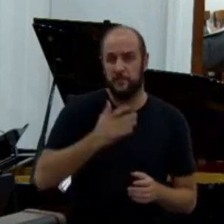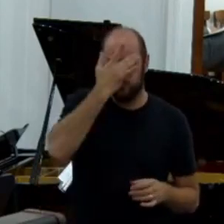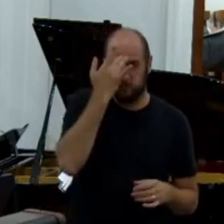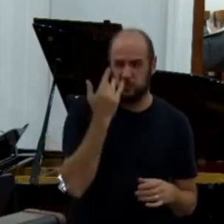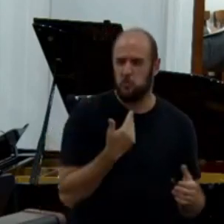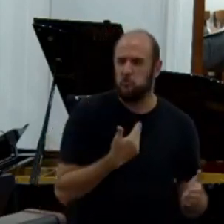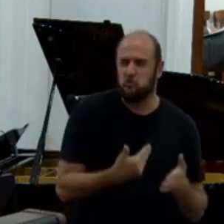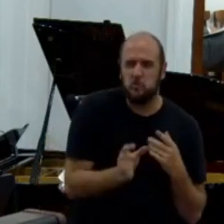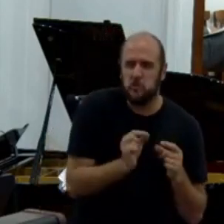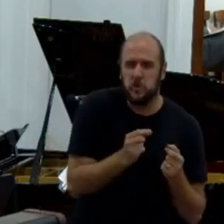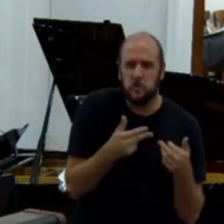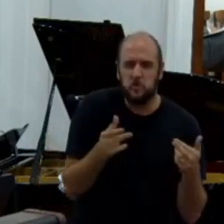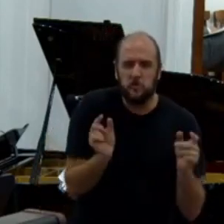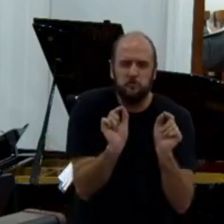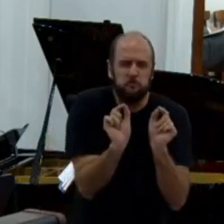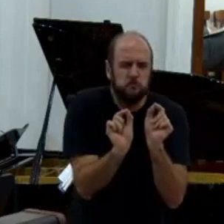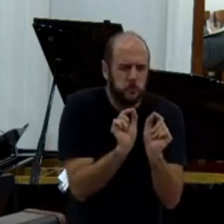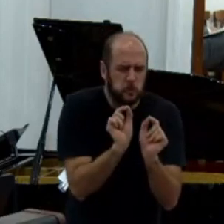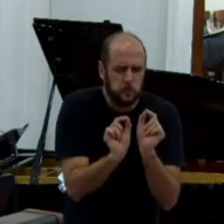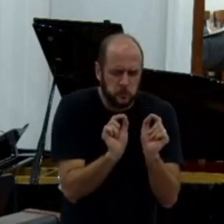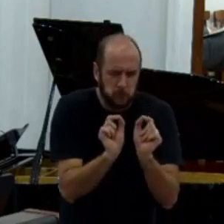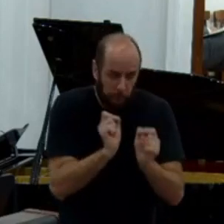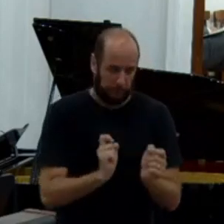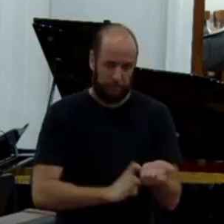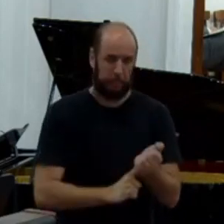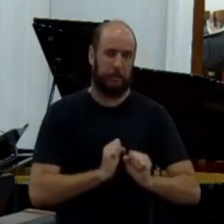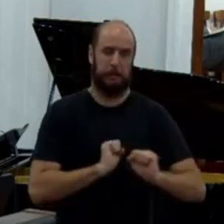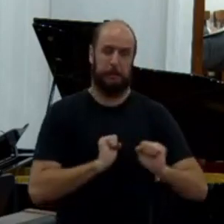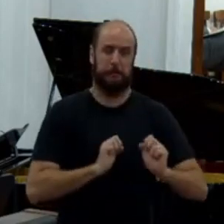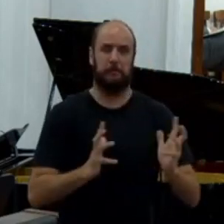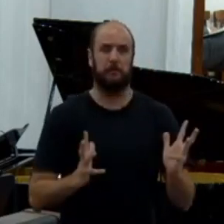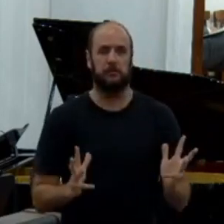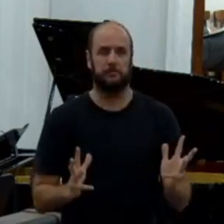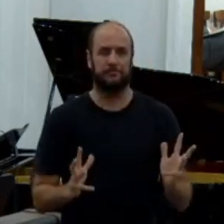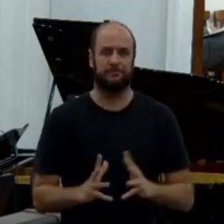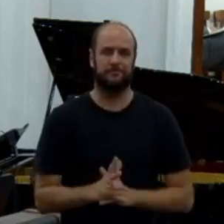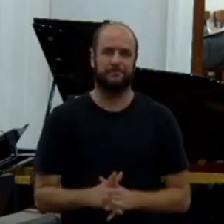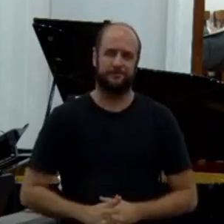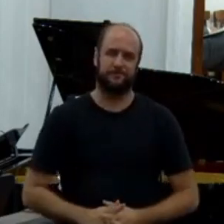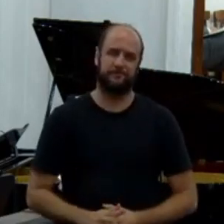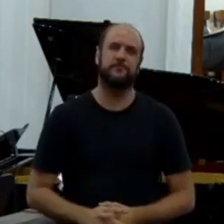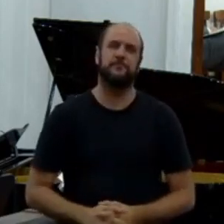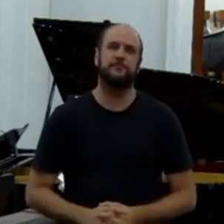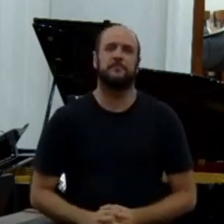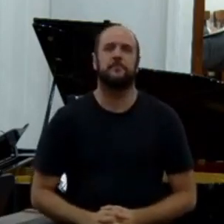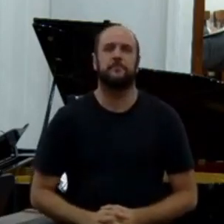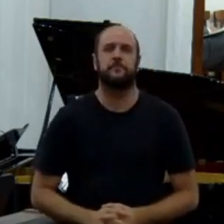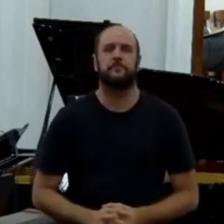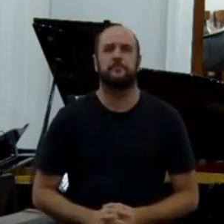por coisas triviais se irrita. Se irrita.